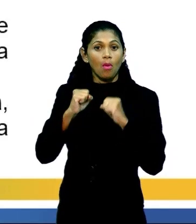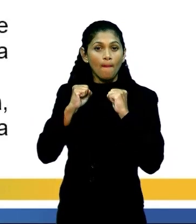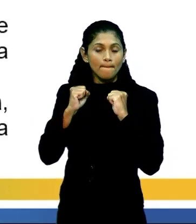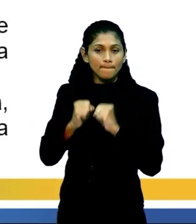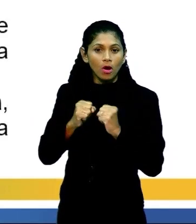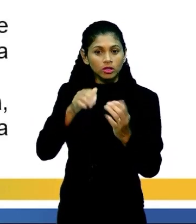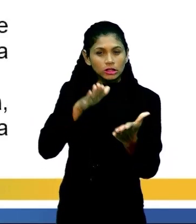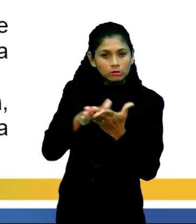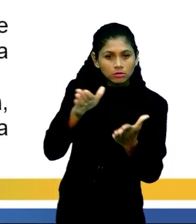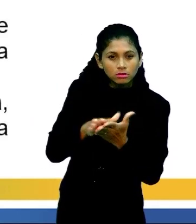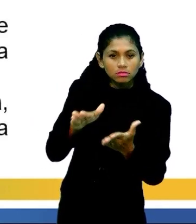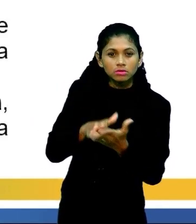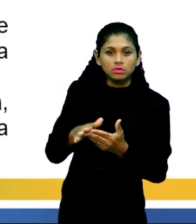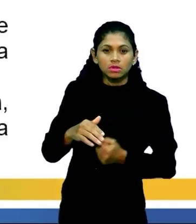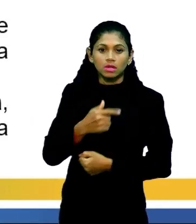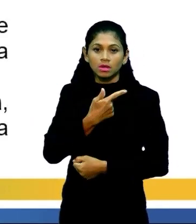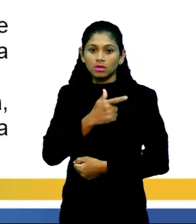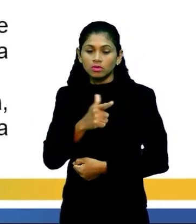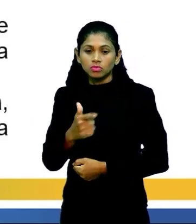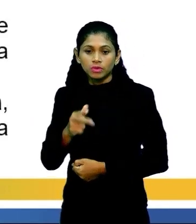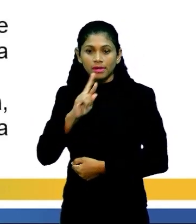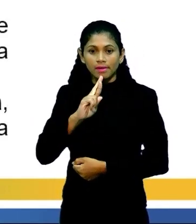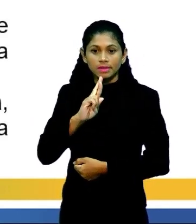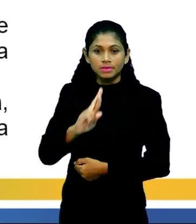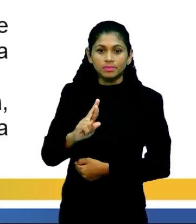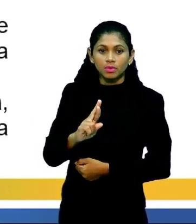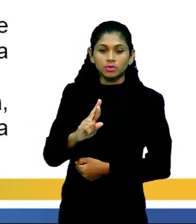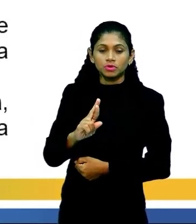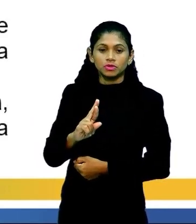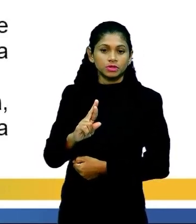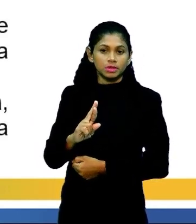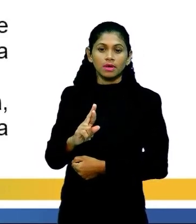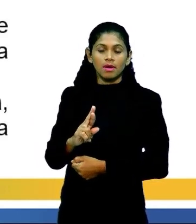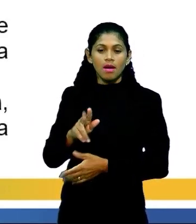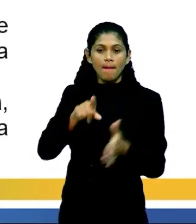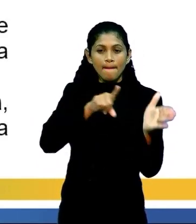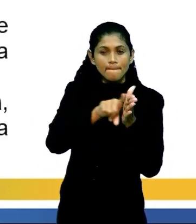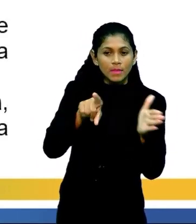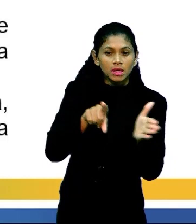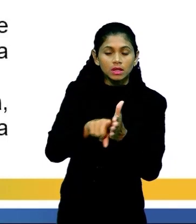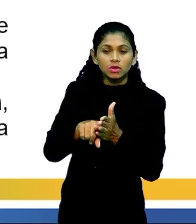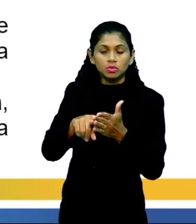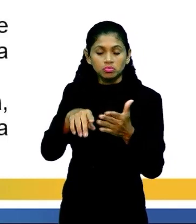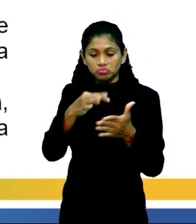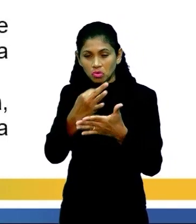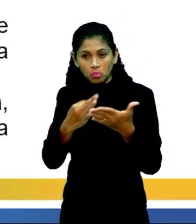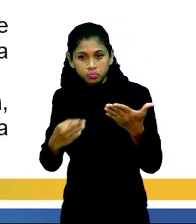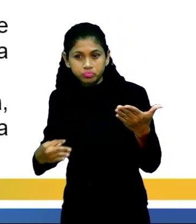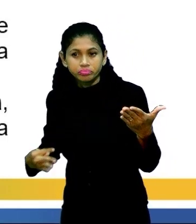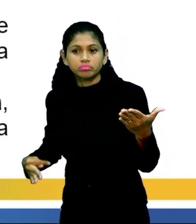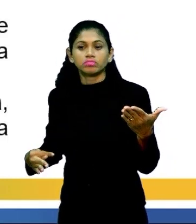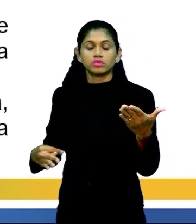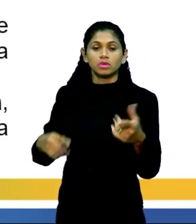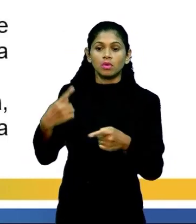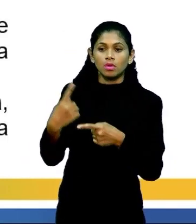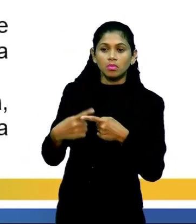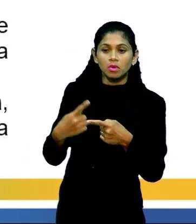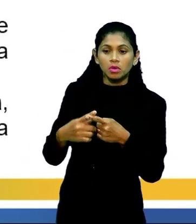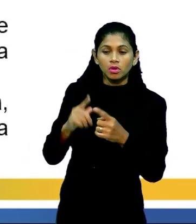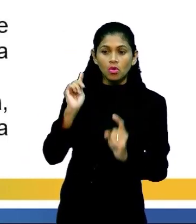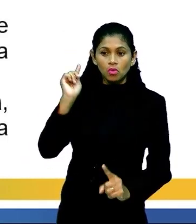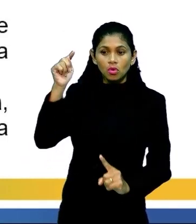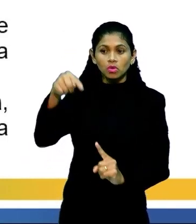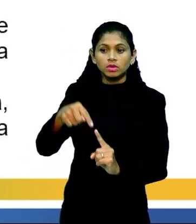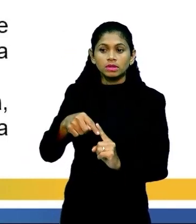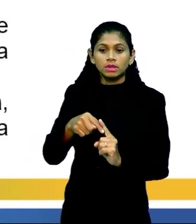ao longo do texto, pois a intenção é que ela sirva apenas como título. Letra C. A pergunta é respondida de